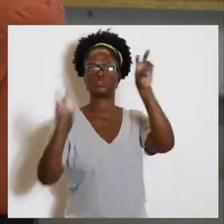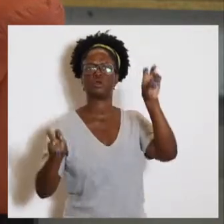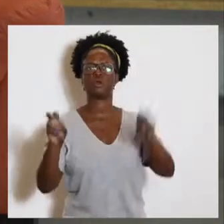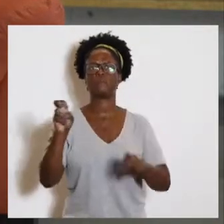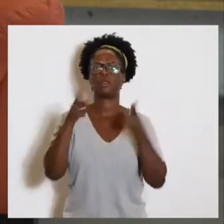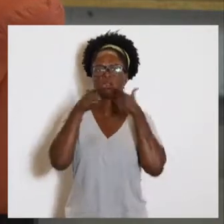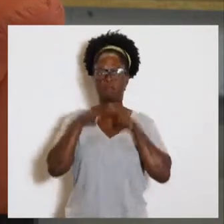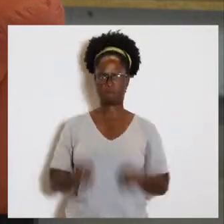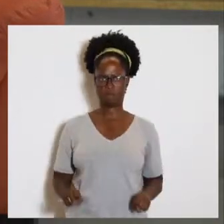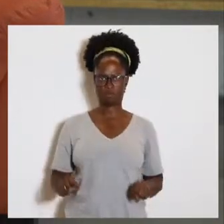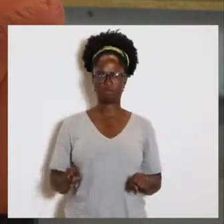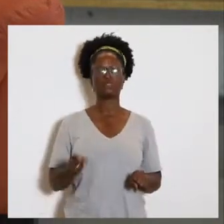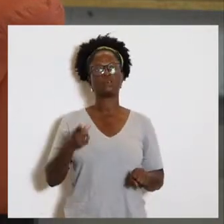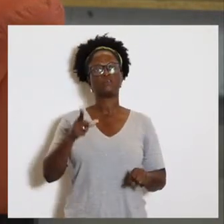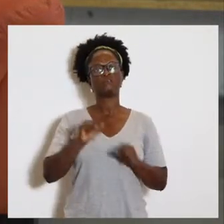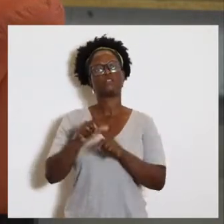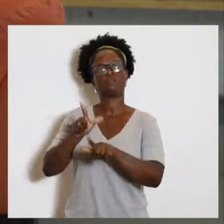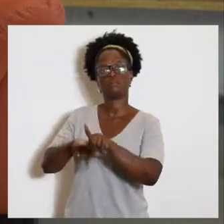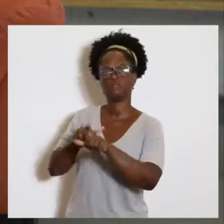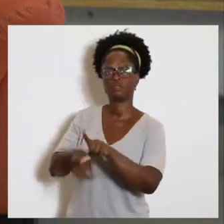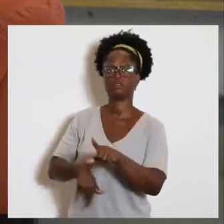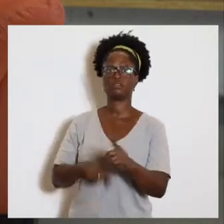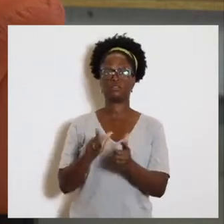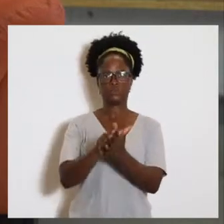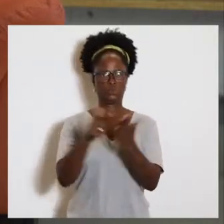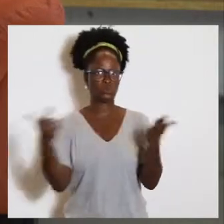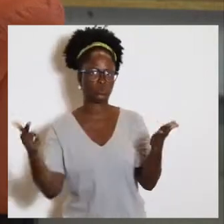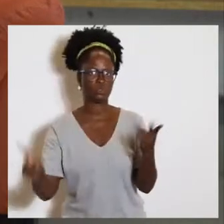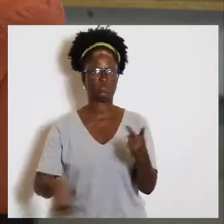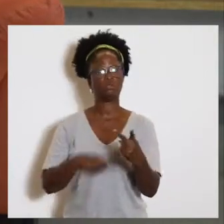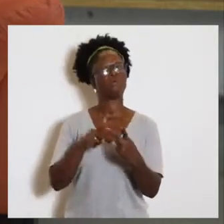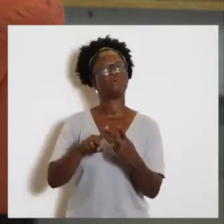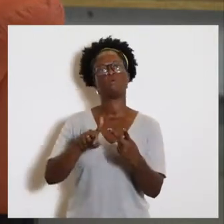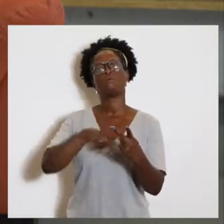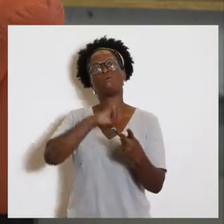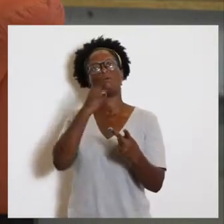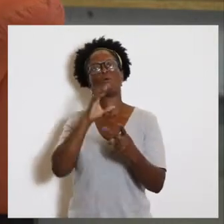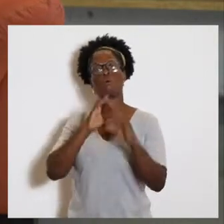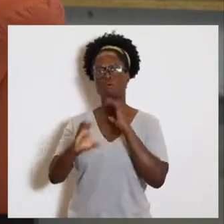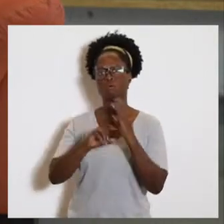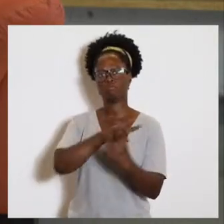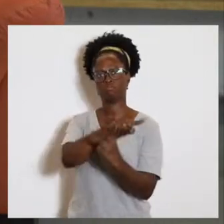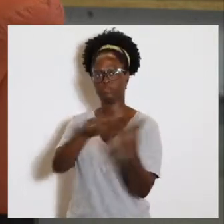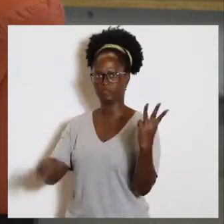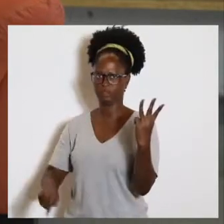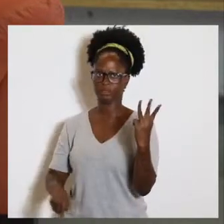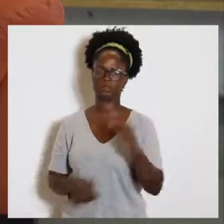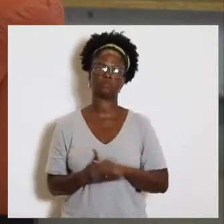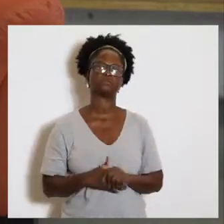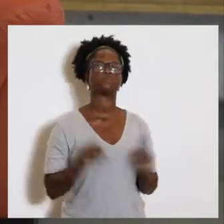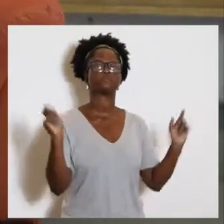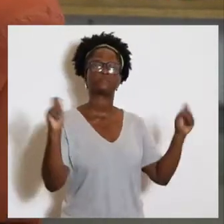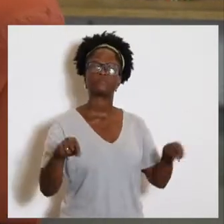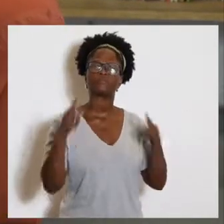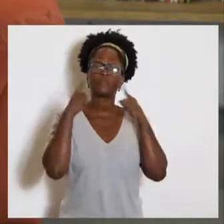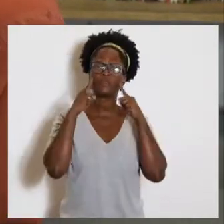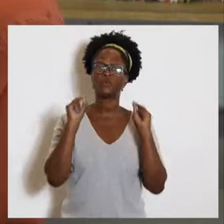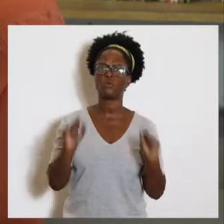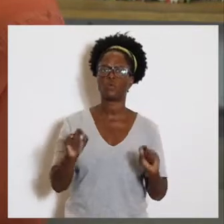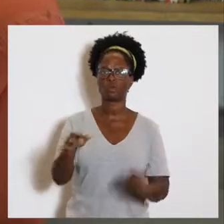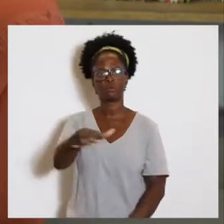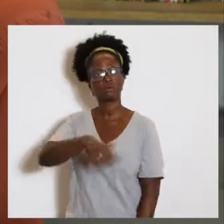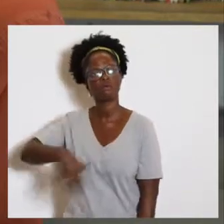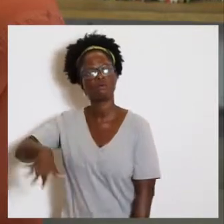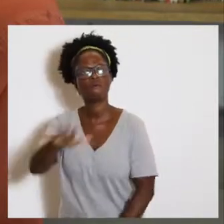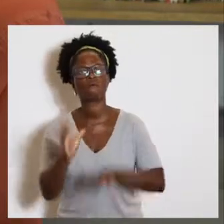linguagem fizeram letras jornalismo ou comunicação daí está vindo o